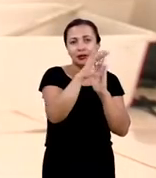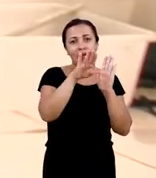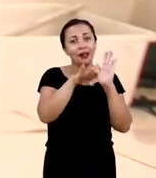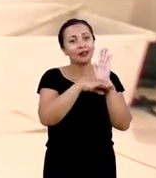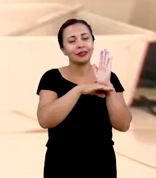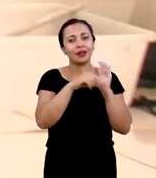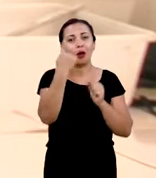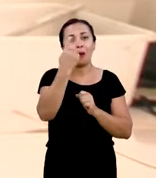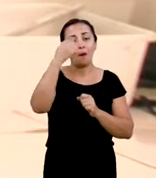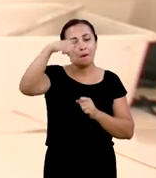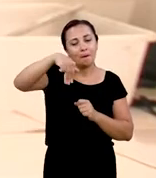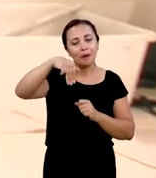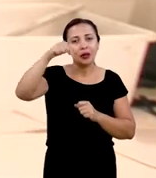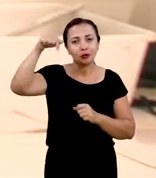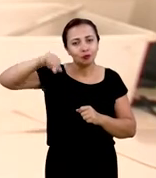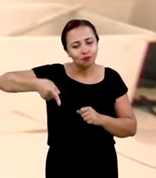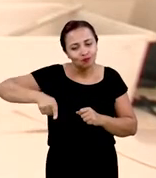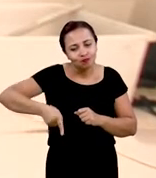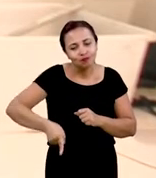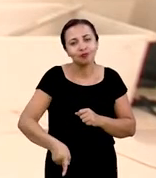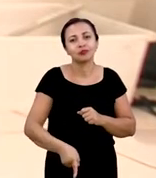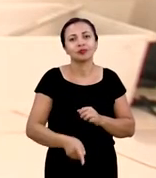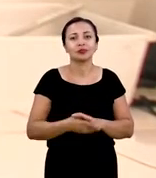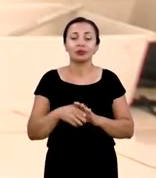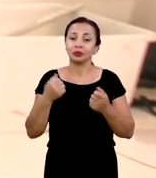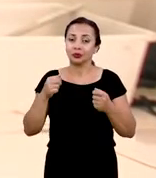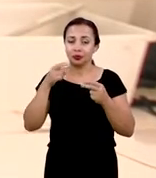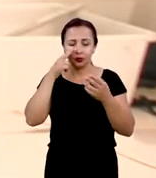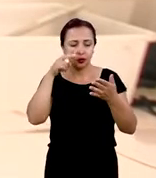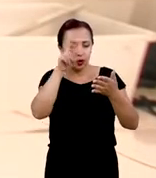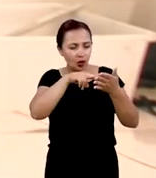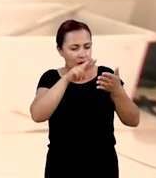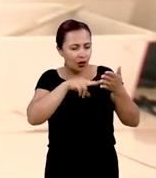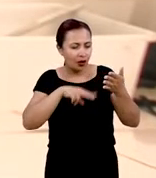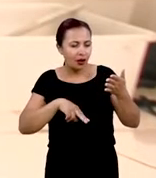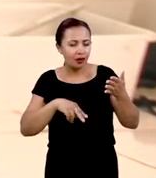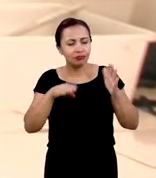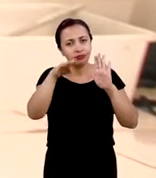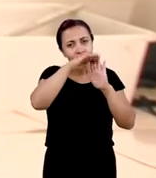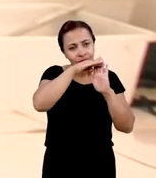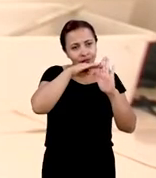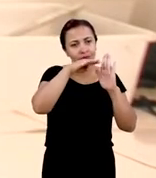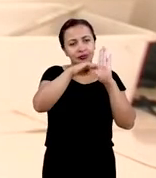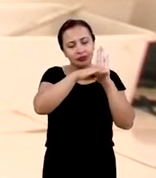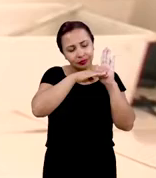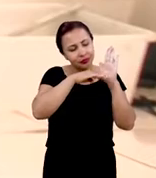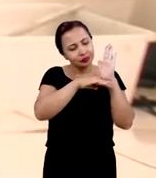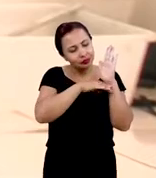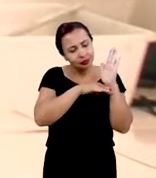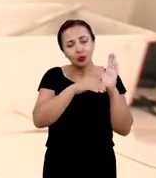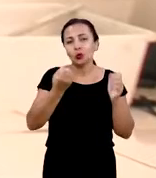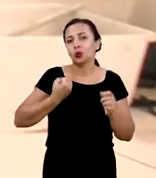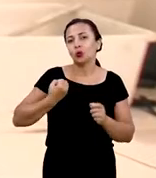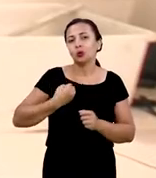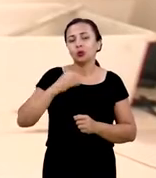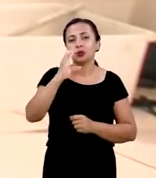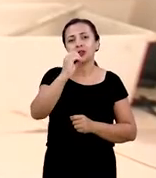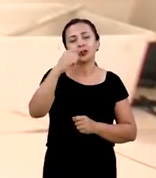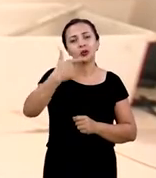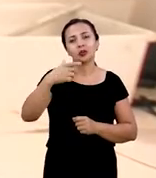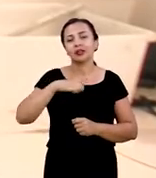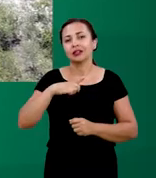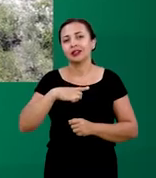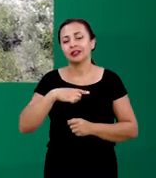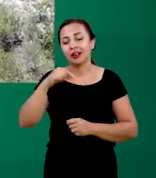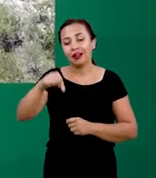de 1 metro de profundidade. E a gente pode analisar, camada por camada, o teor de carbono que está contido ali